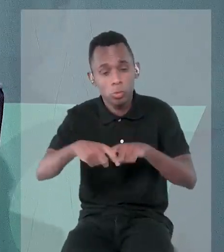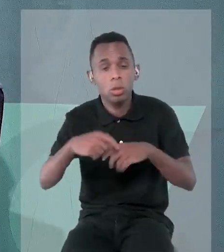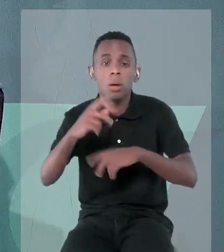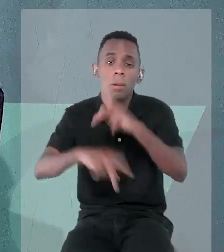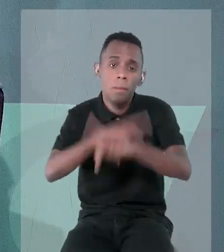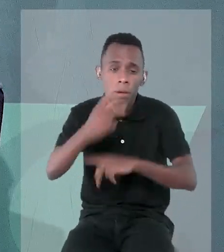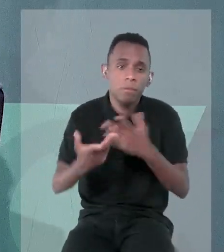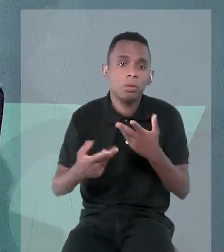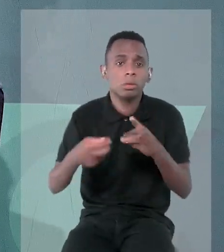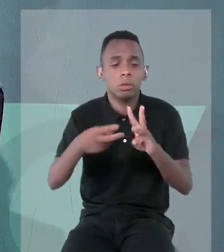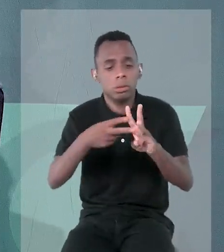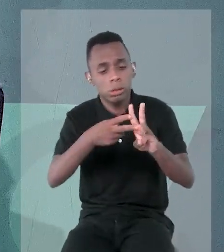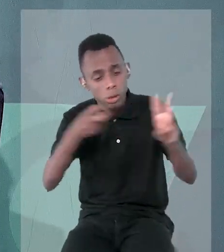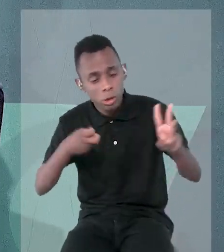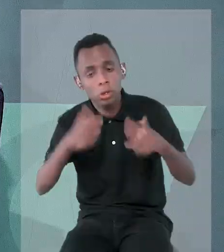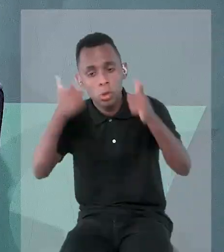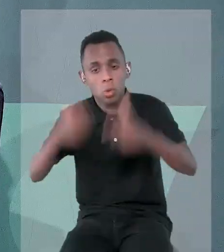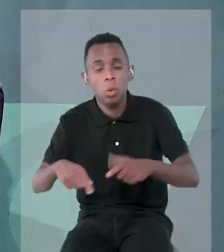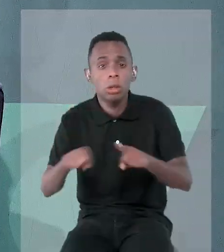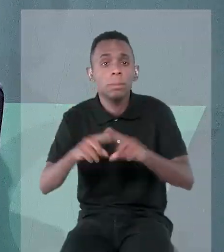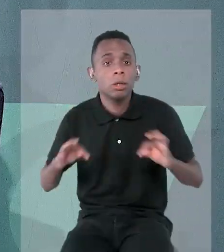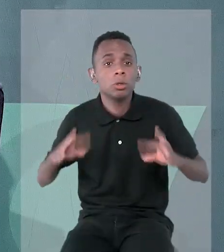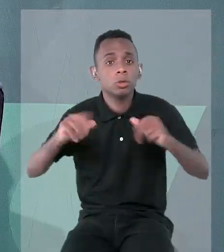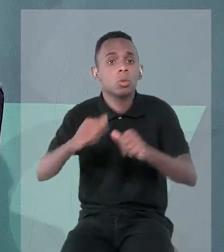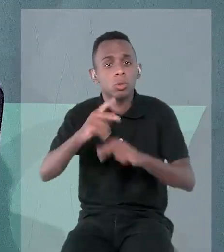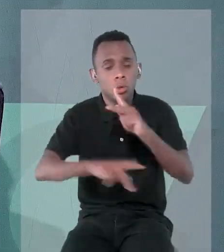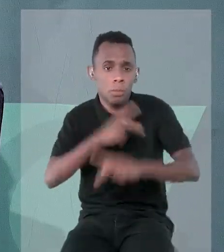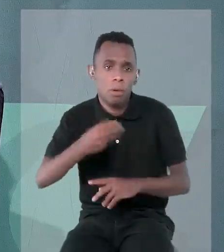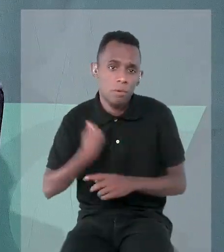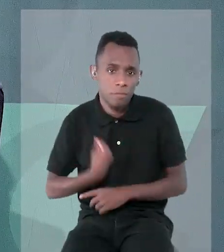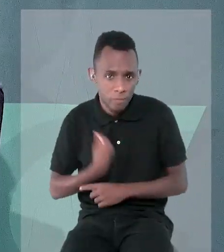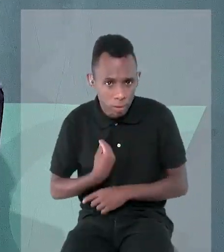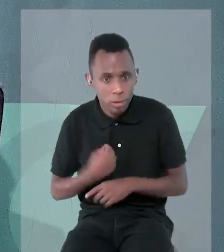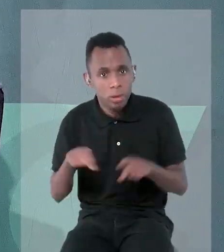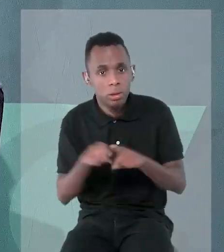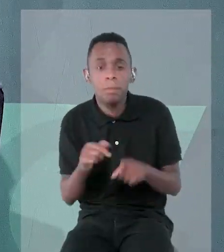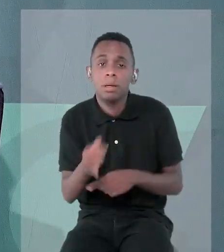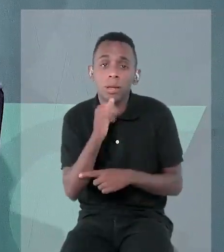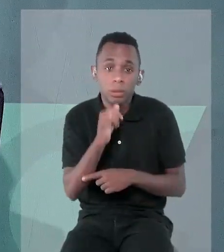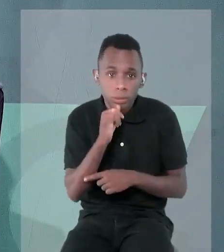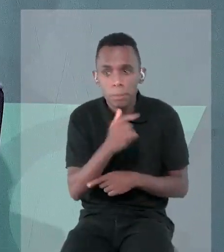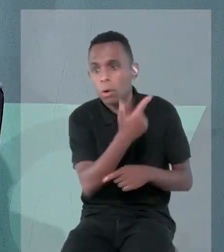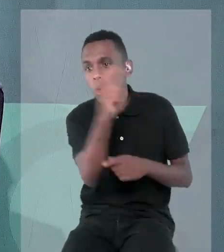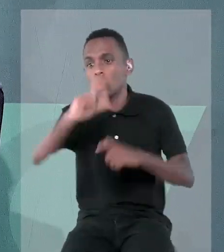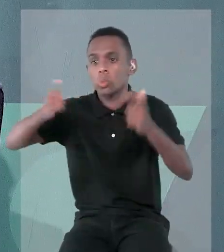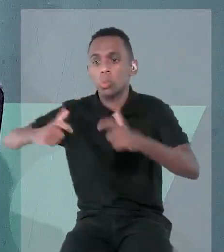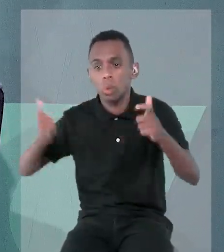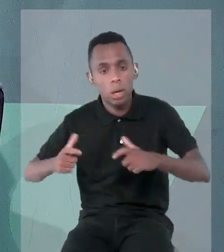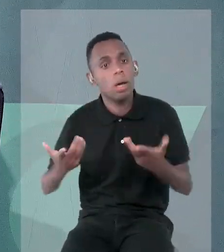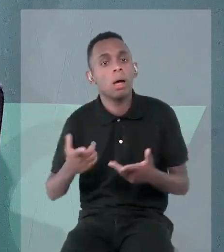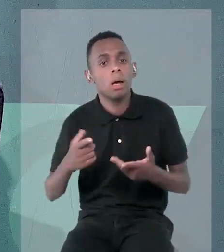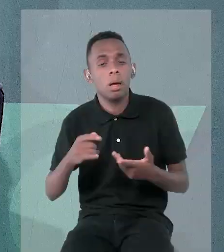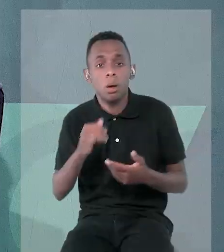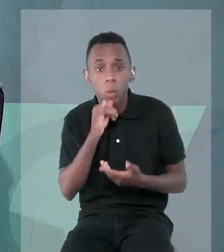populações indígenas locais, são todos os povos que vão viver essa transformação, e de exemplificar isso para outras regiões, de